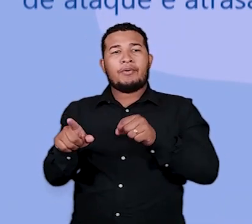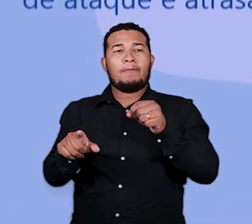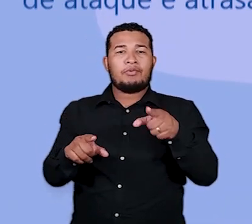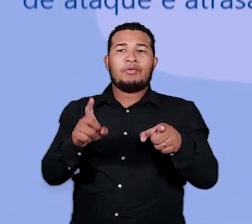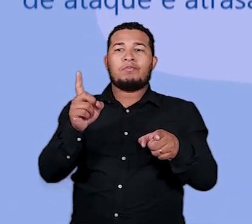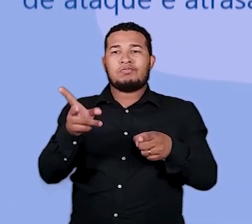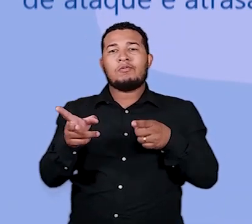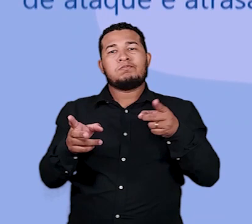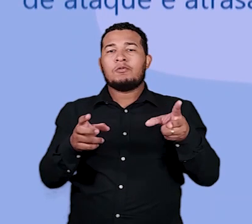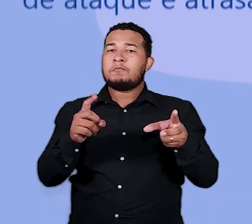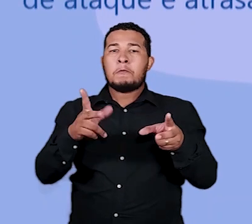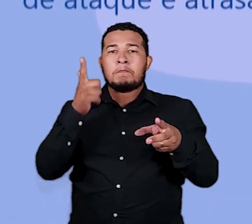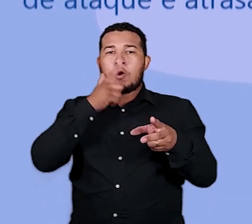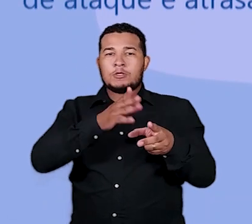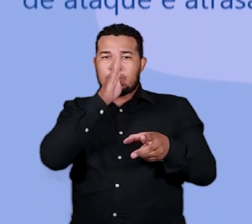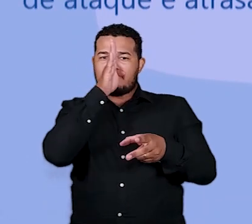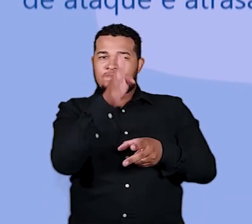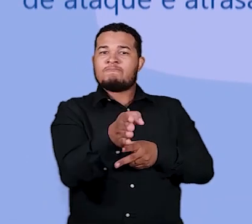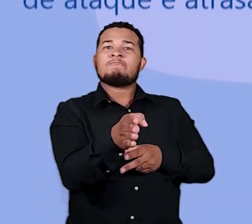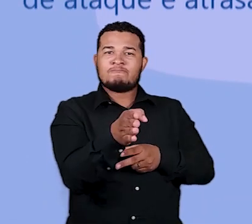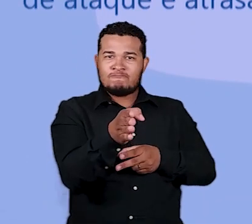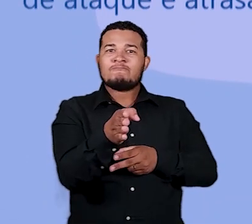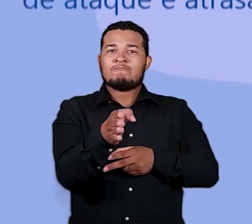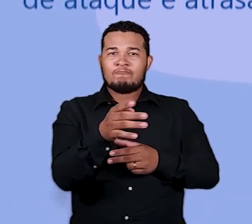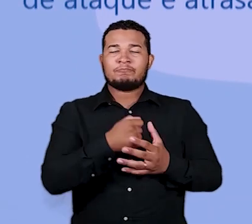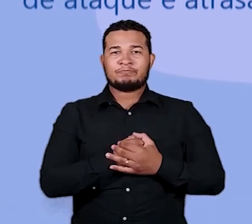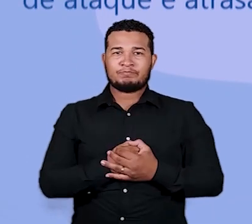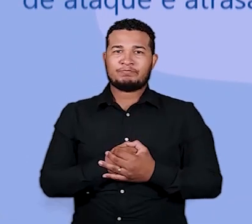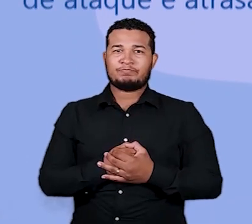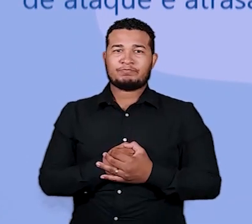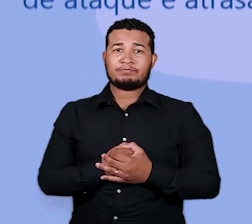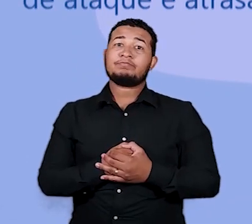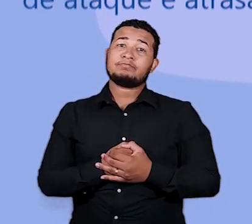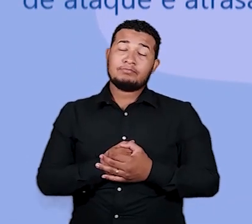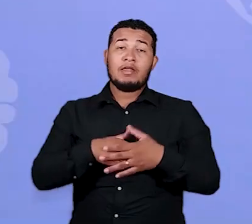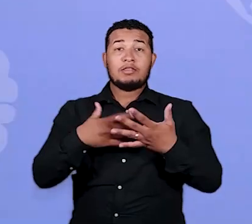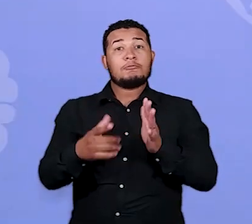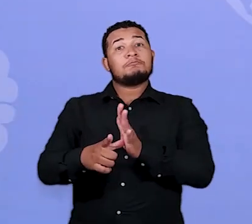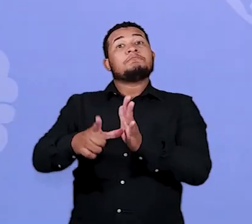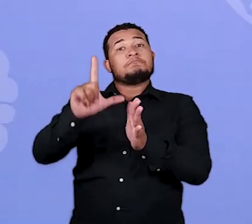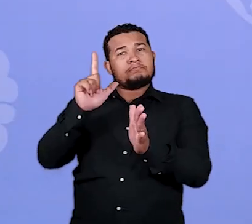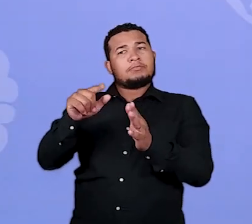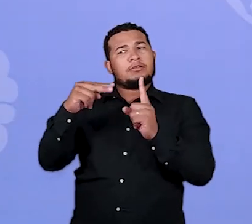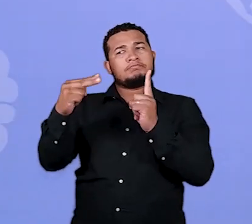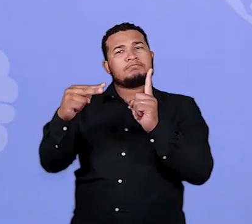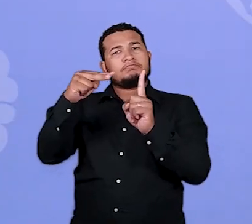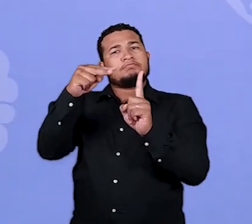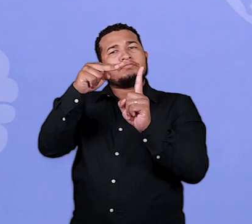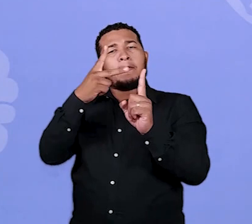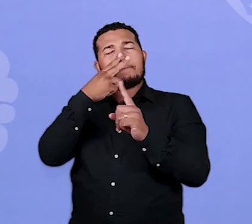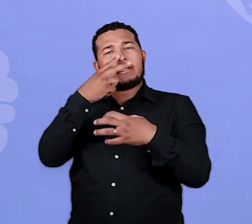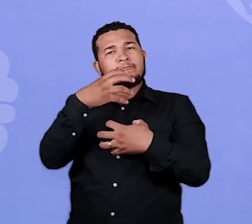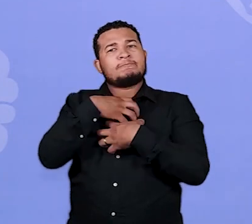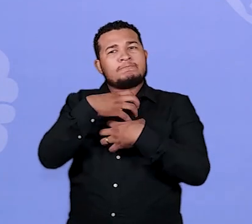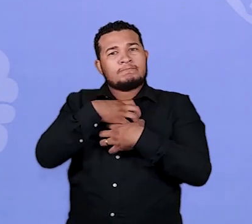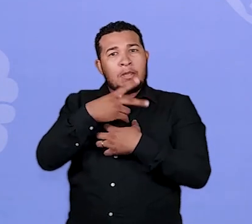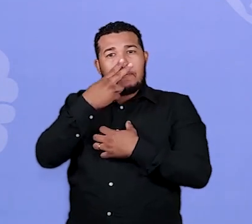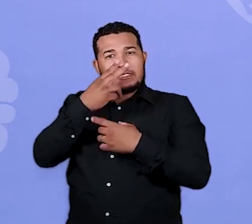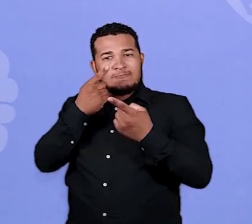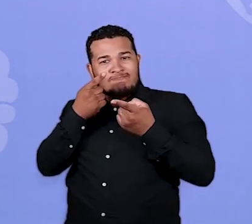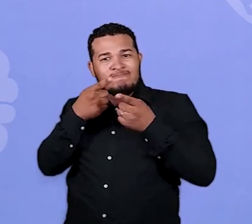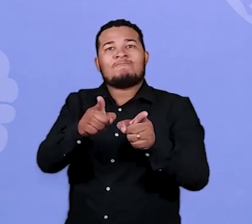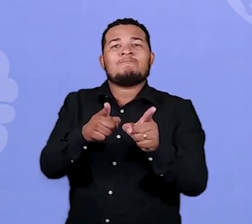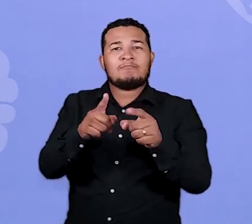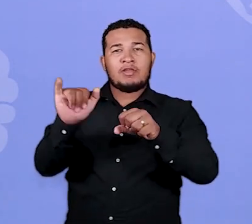peões para abrir linhas de ataque e atrasar a defesa adversária. Então, nessa época, a perspectiva era uma perspectiva mais